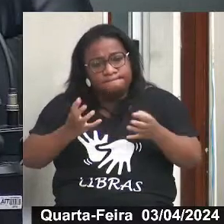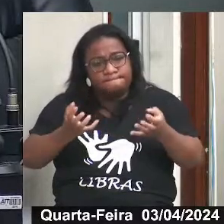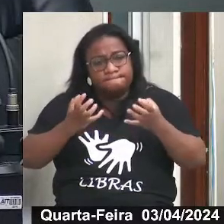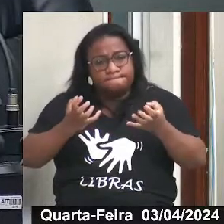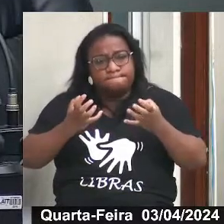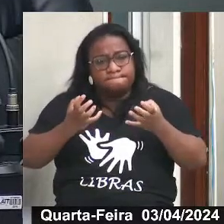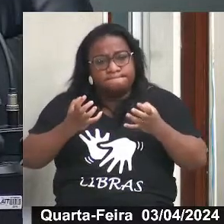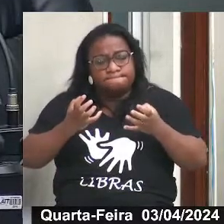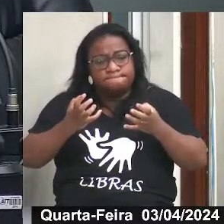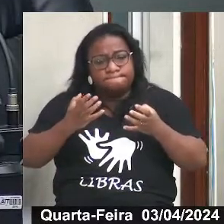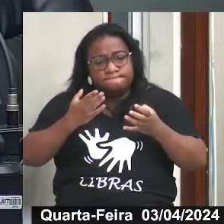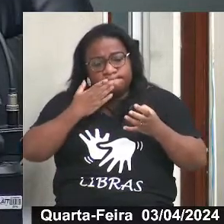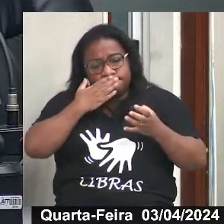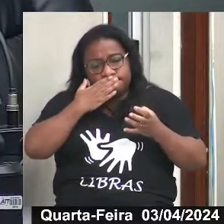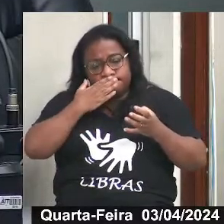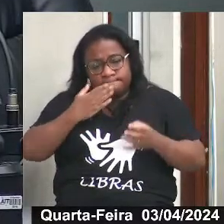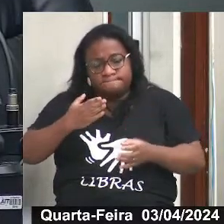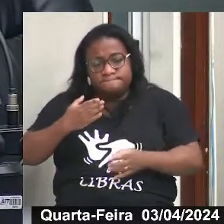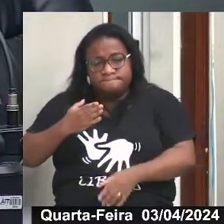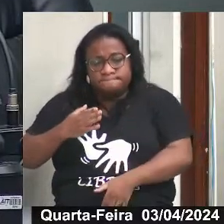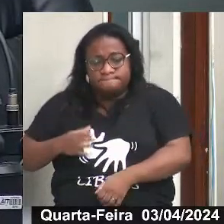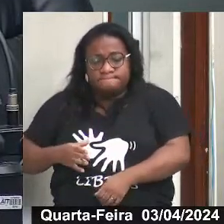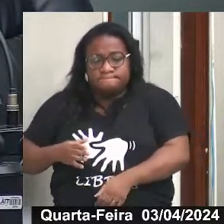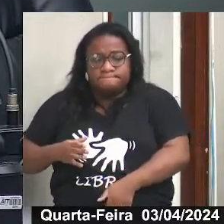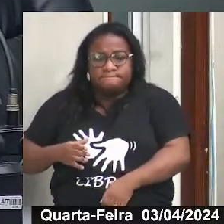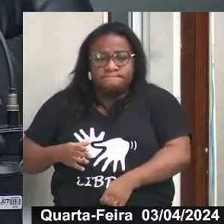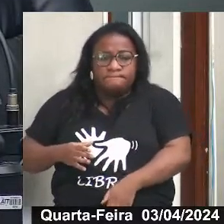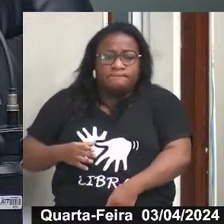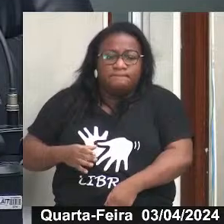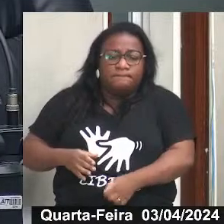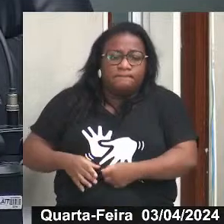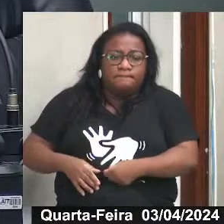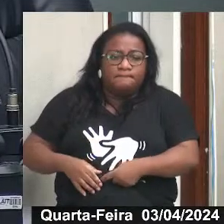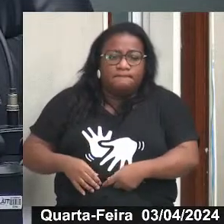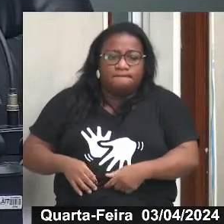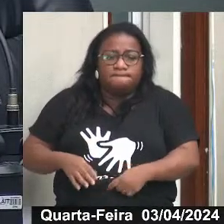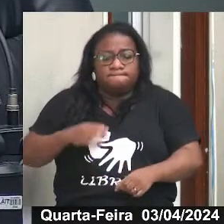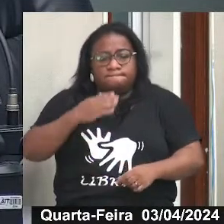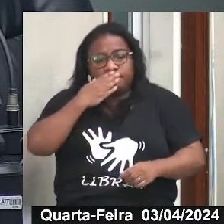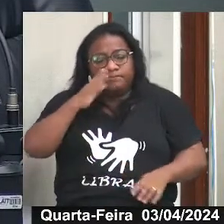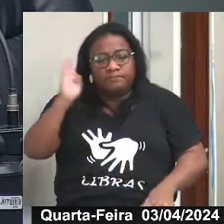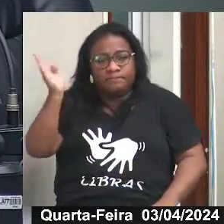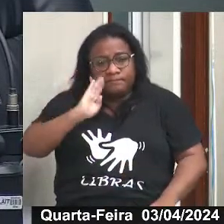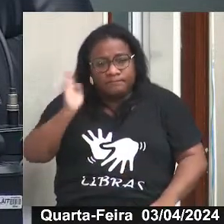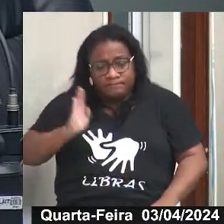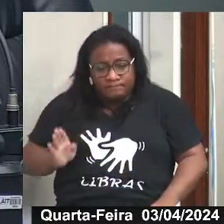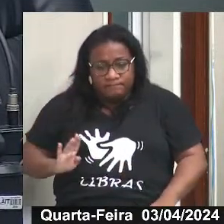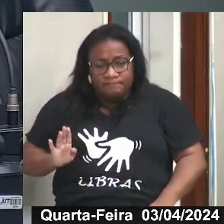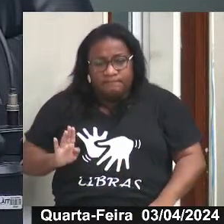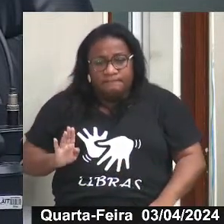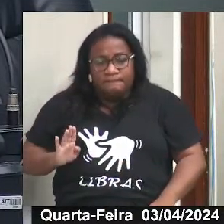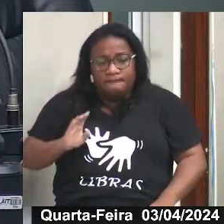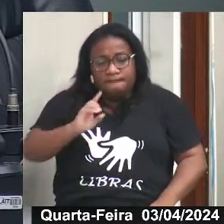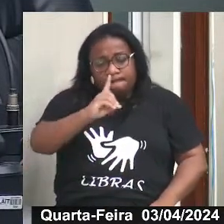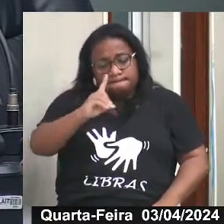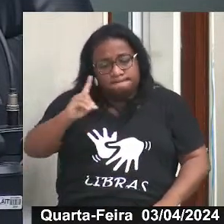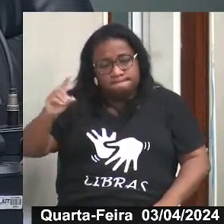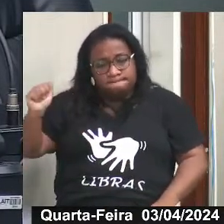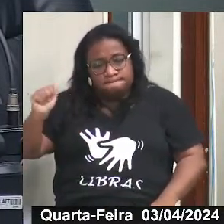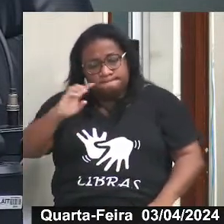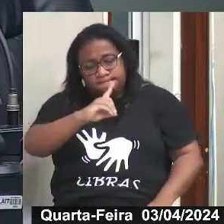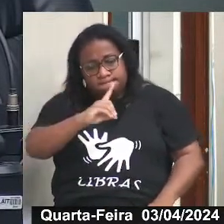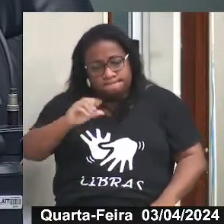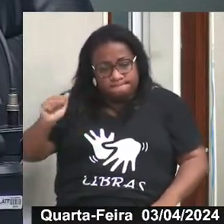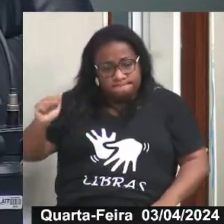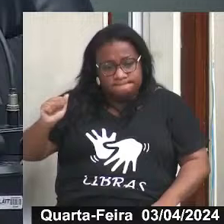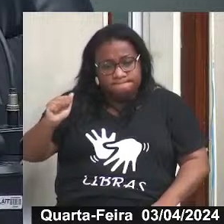comentar sobre a questão lá do Capuava. A gente tem uma figura, Dadá, viu, Betinho? Você acabou pronunciando o nome dele, é Dadá. É uma figura